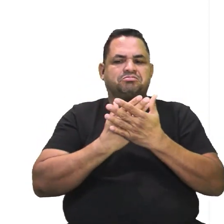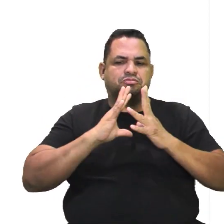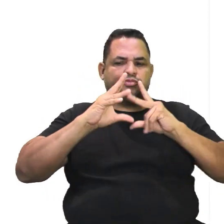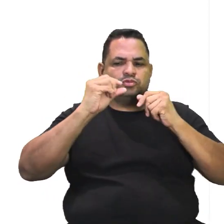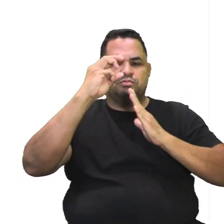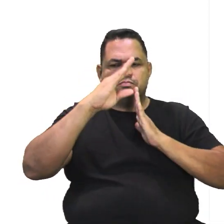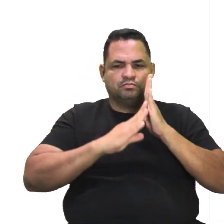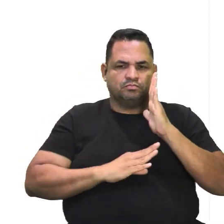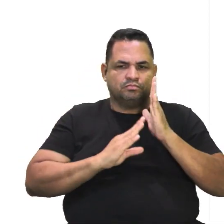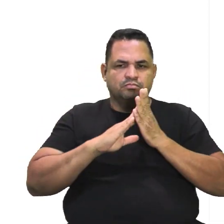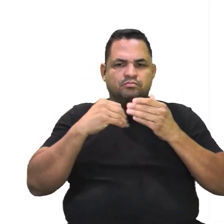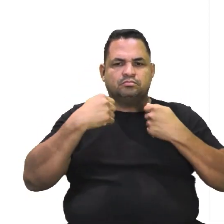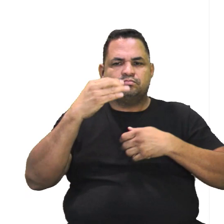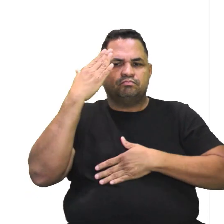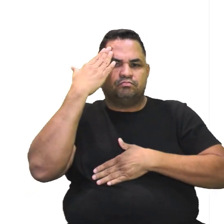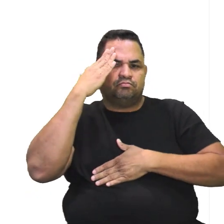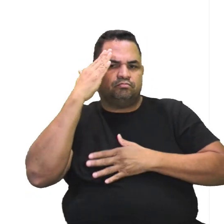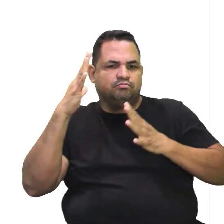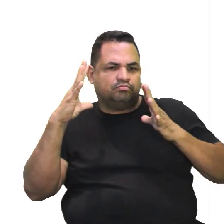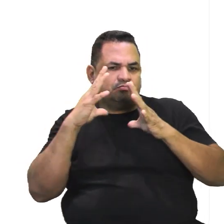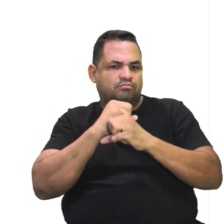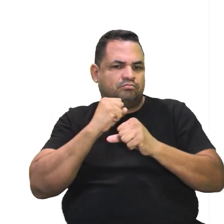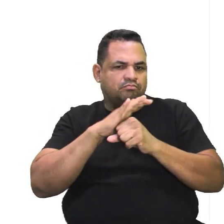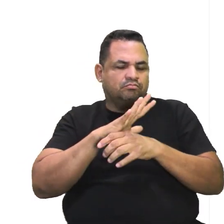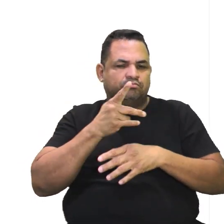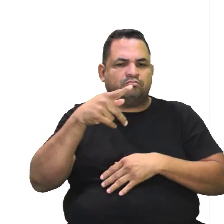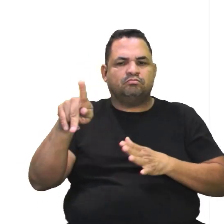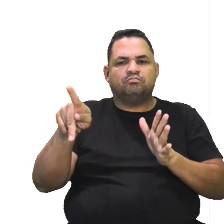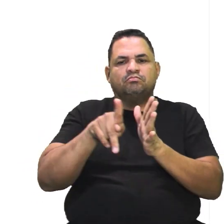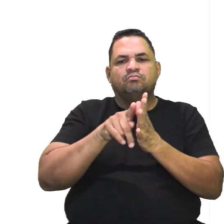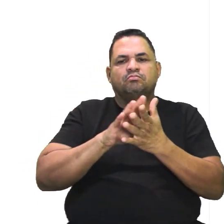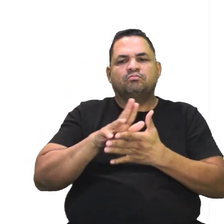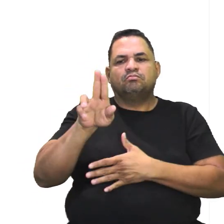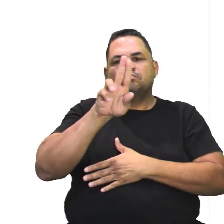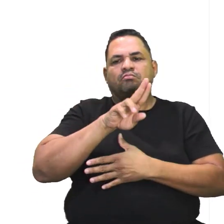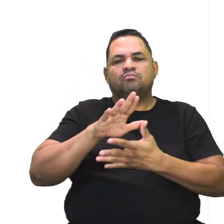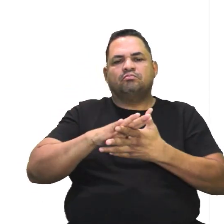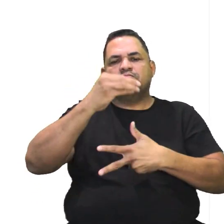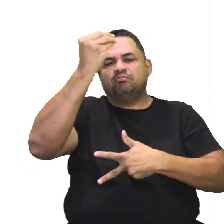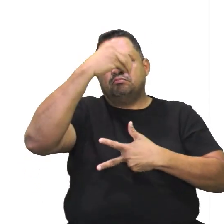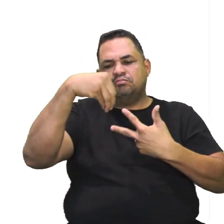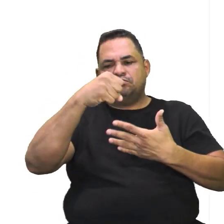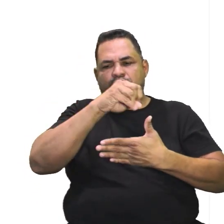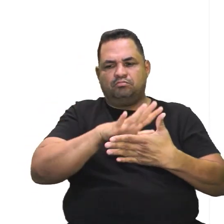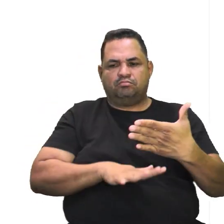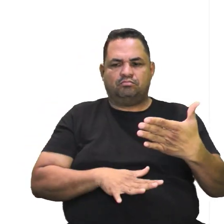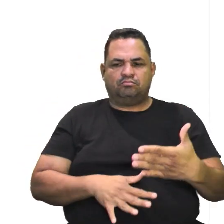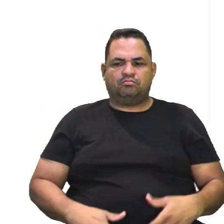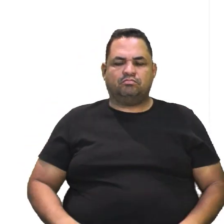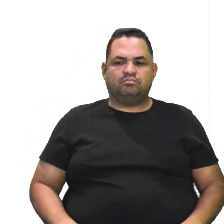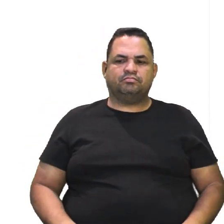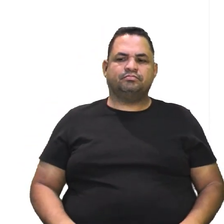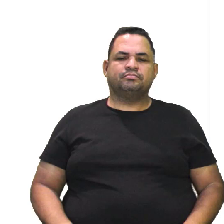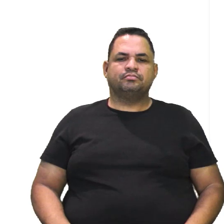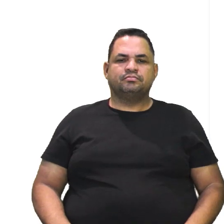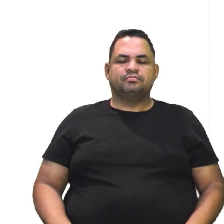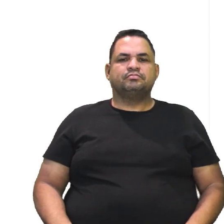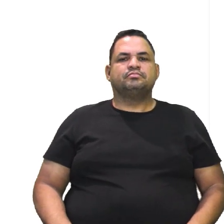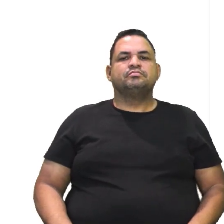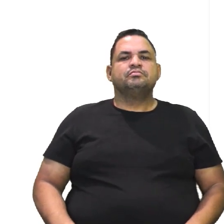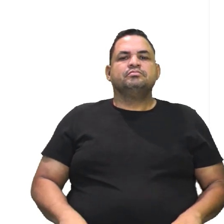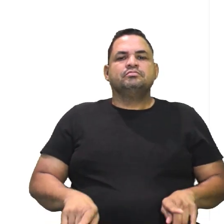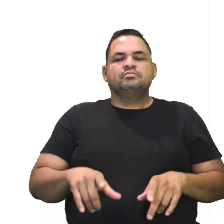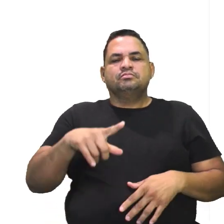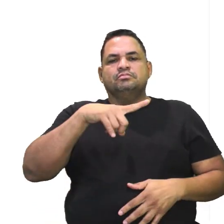né? Agora a gente só tem que entender essas operações, suas propriedades aplicadas ao Enem. Tá bom? Beleza. E claro